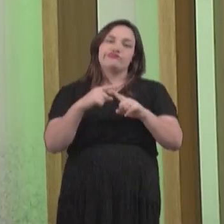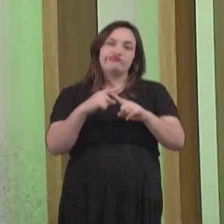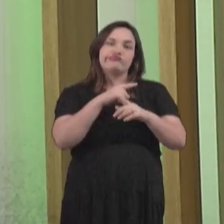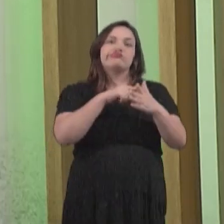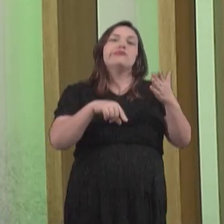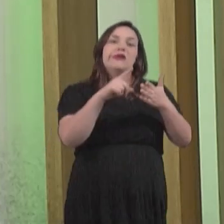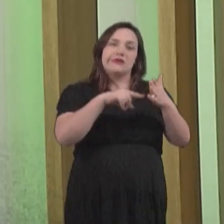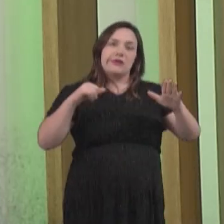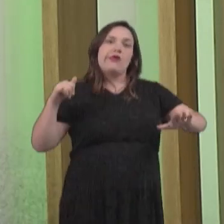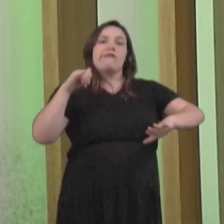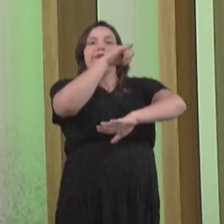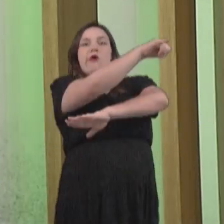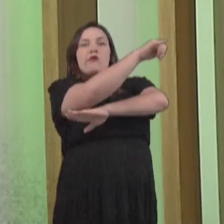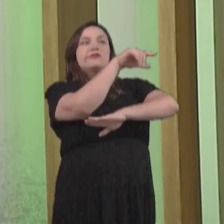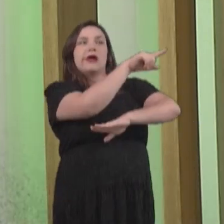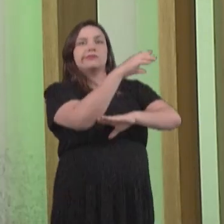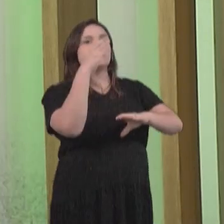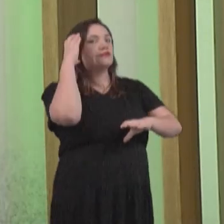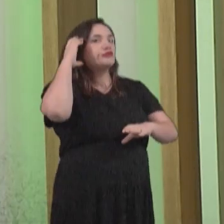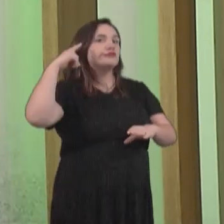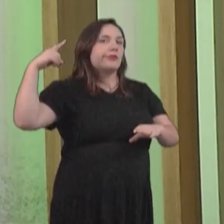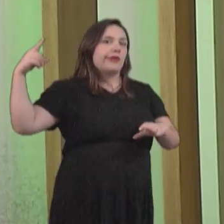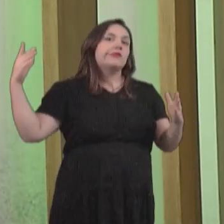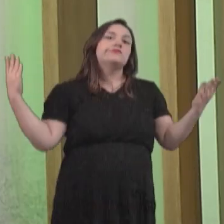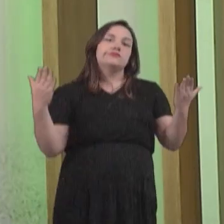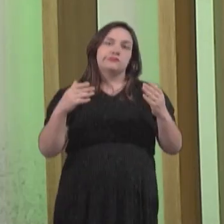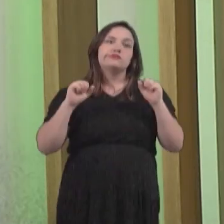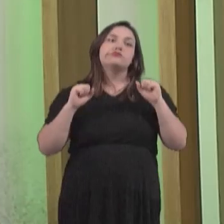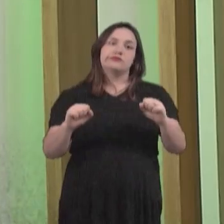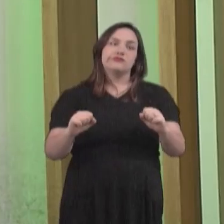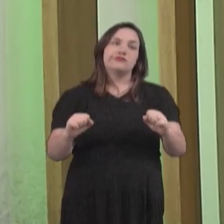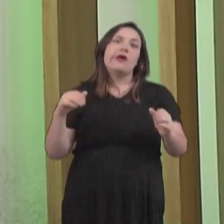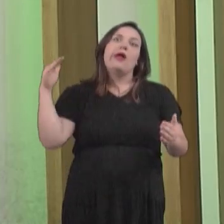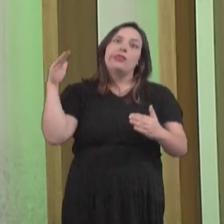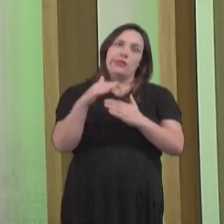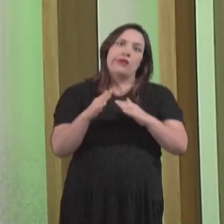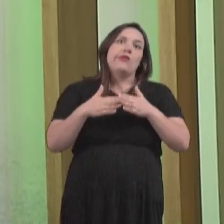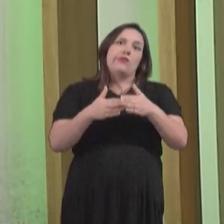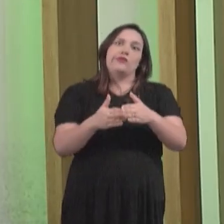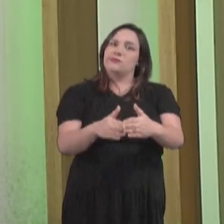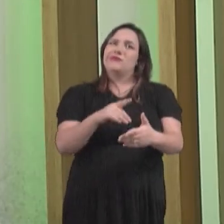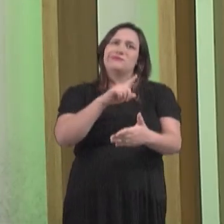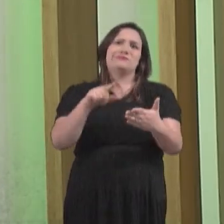para Cuiabá, agora novas possibilidades até de Corumbá ficar sem